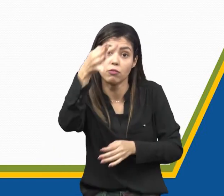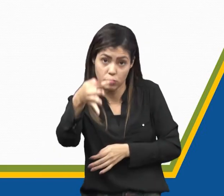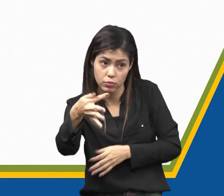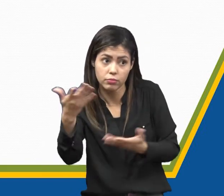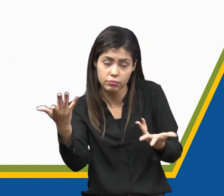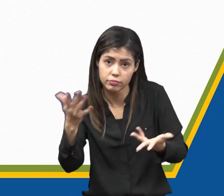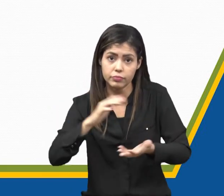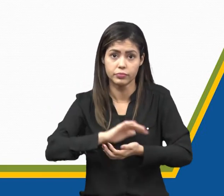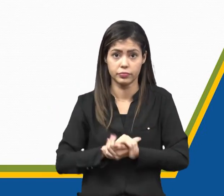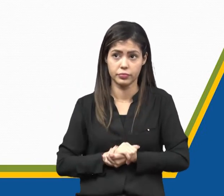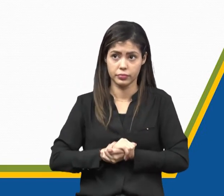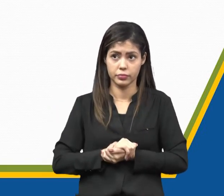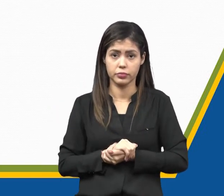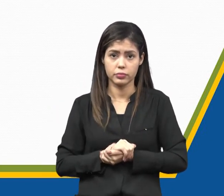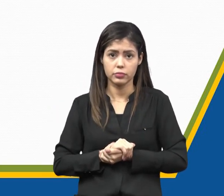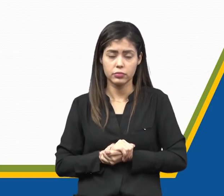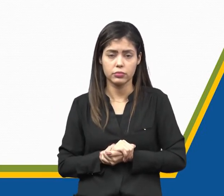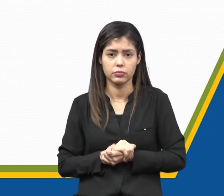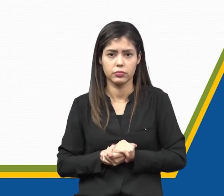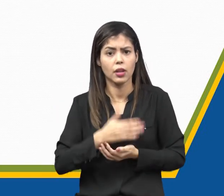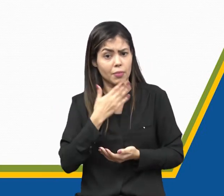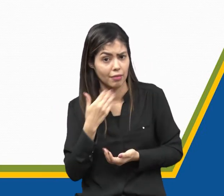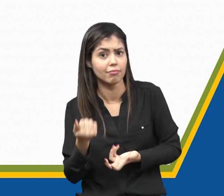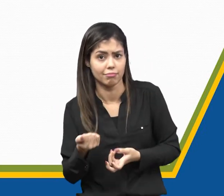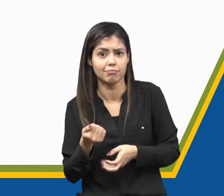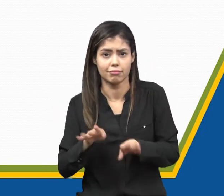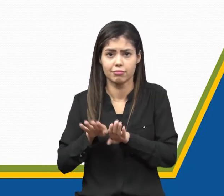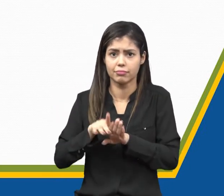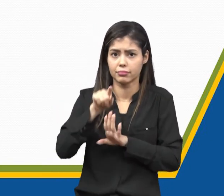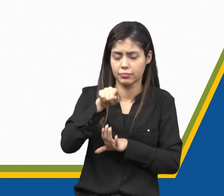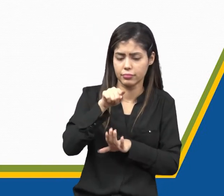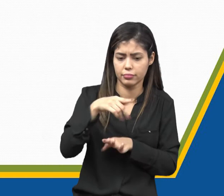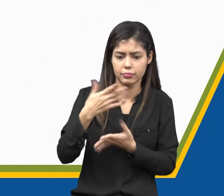futuras. Opa, né? Essa aí já está bem mais